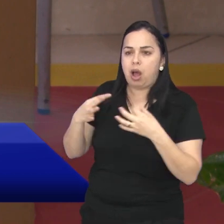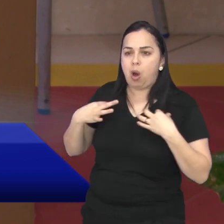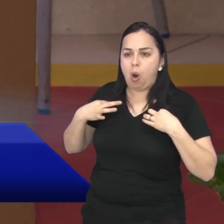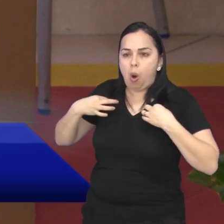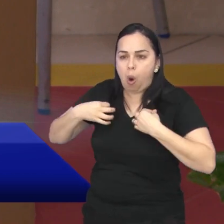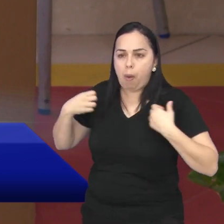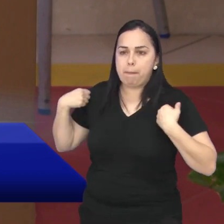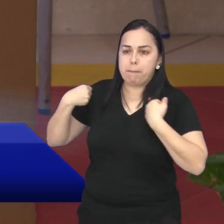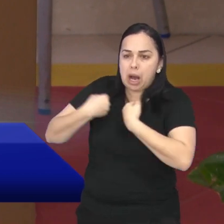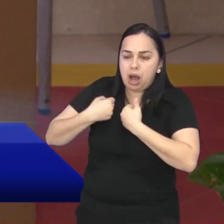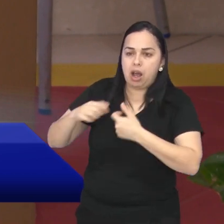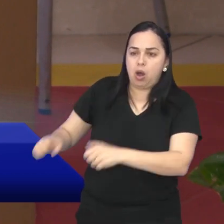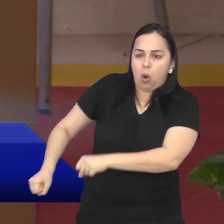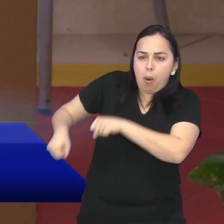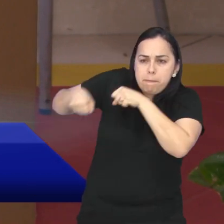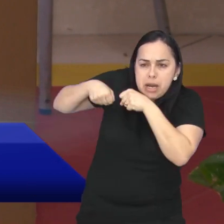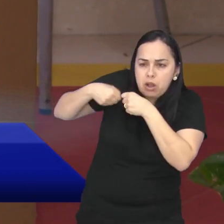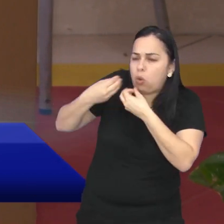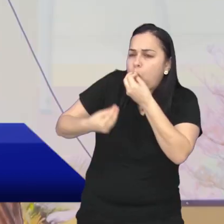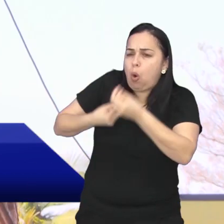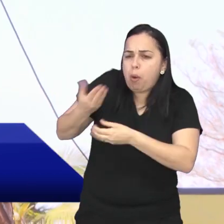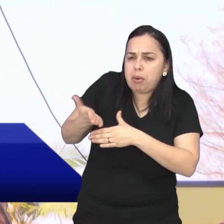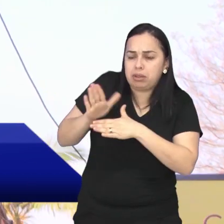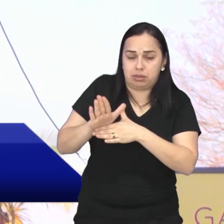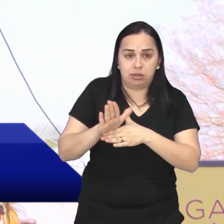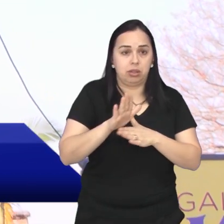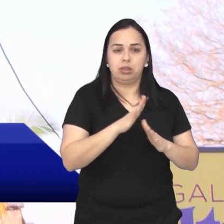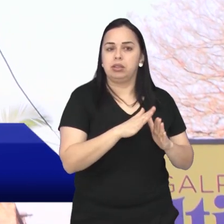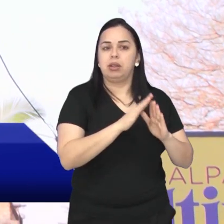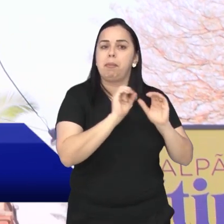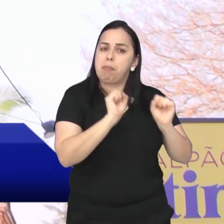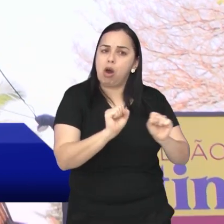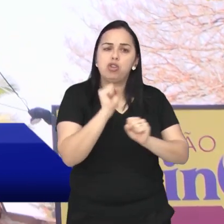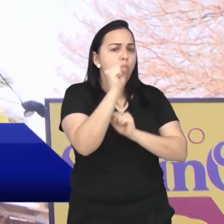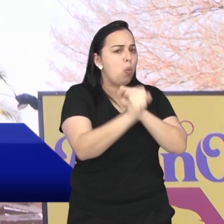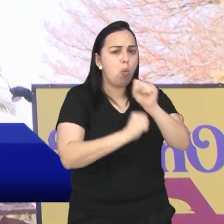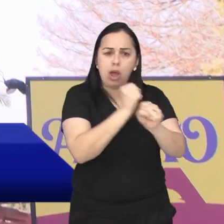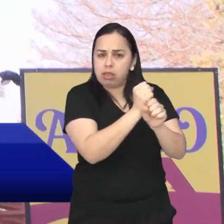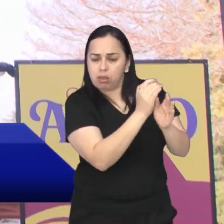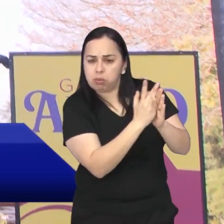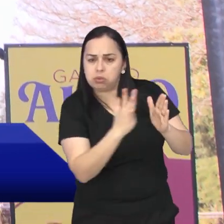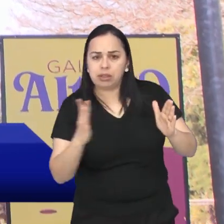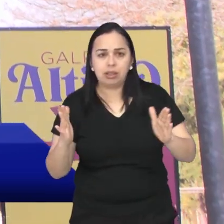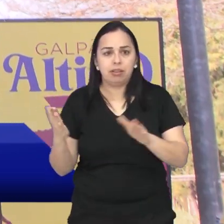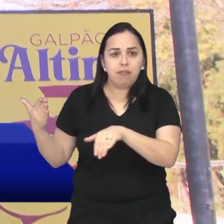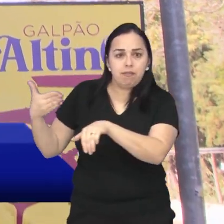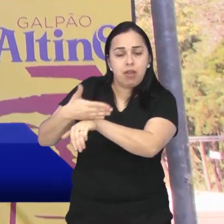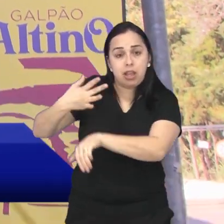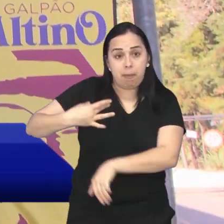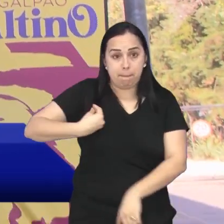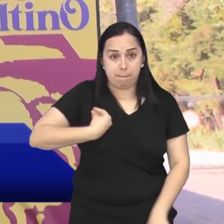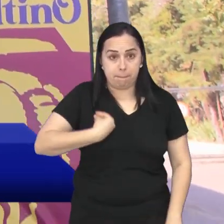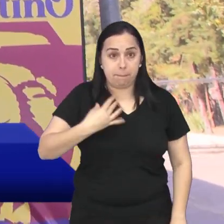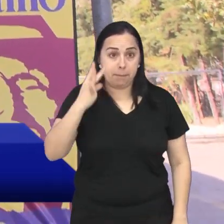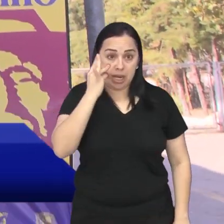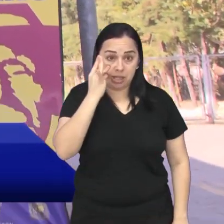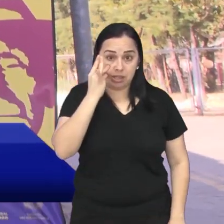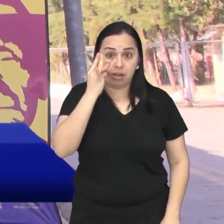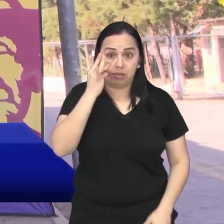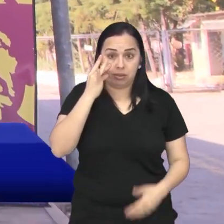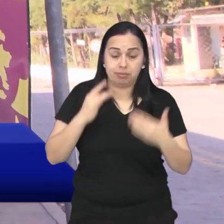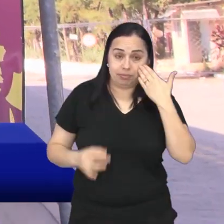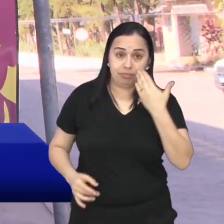por exemplo, cobertores, como fazer? O fundo recebe o ano todo essa doação. Pode vir aqui diretamente no nosso centro